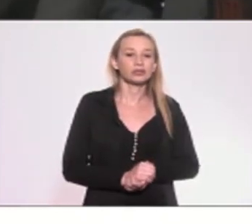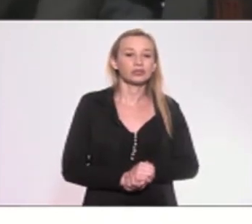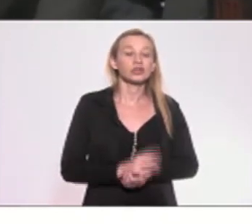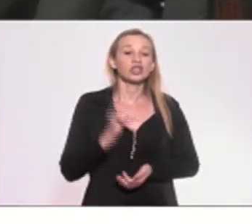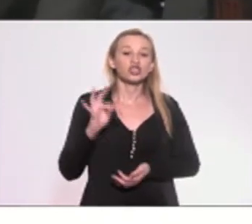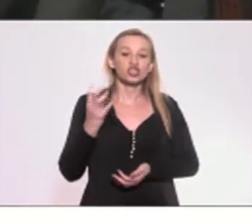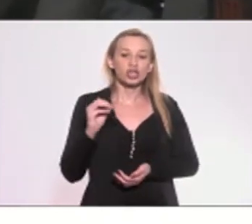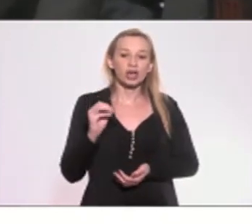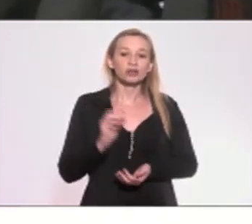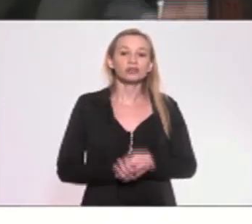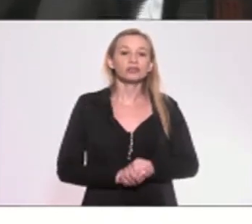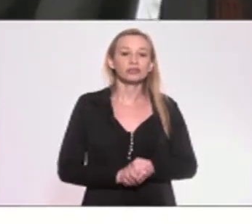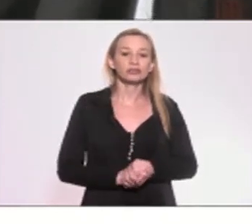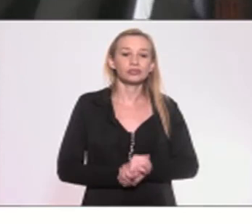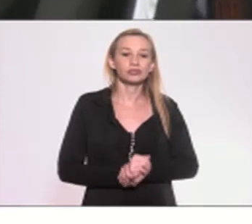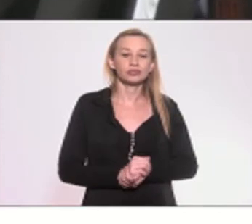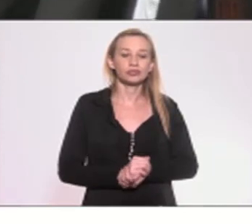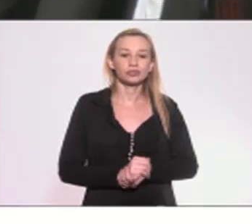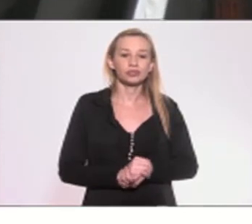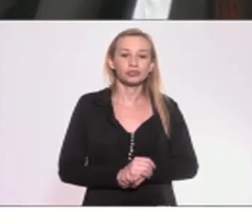Tiago Pampolha,